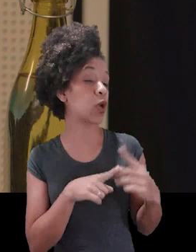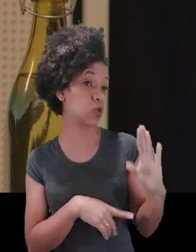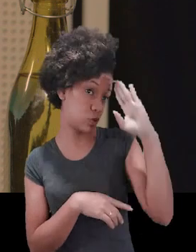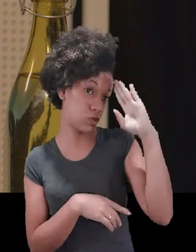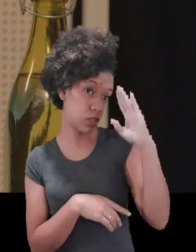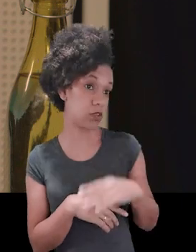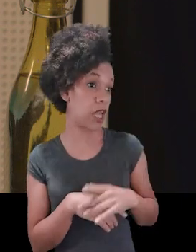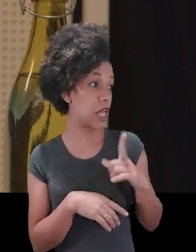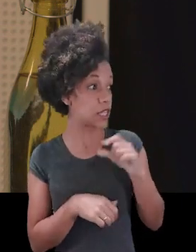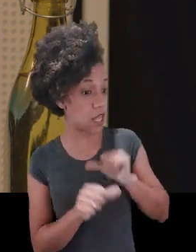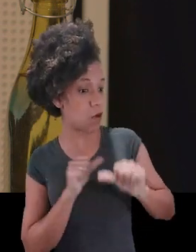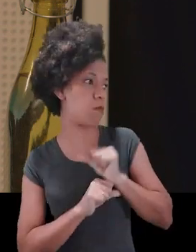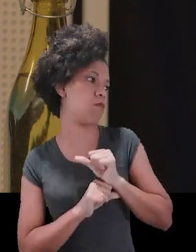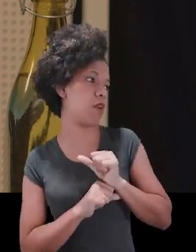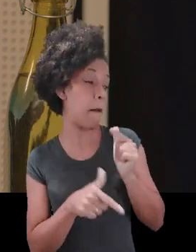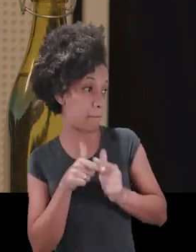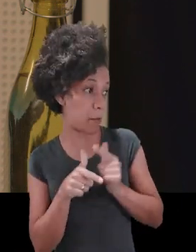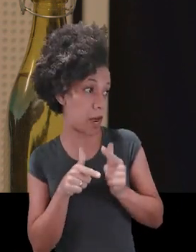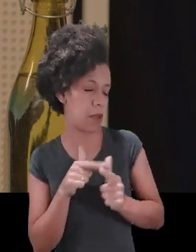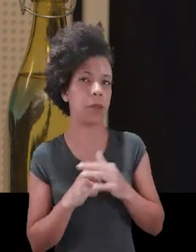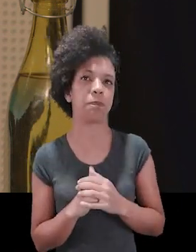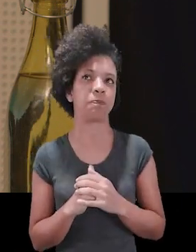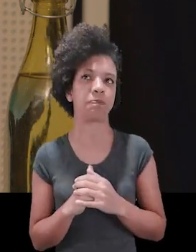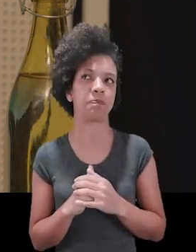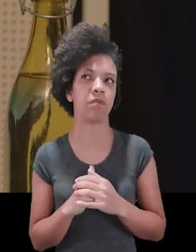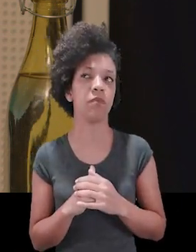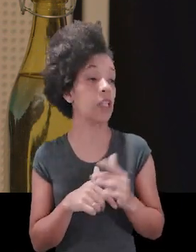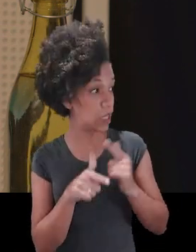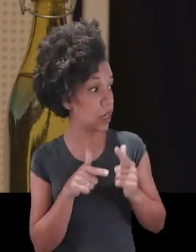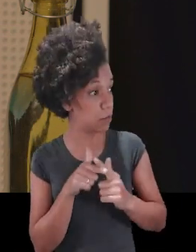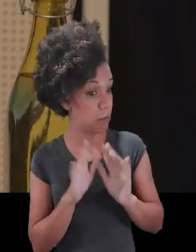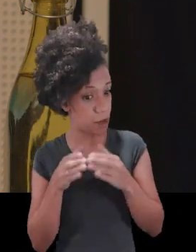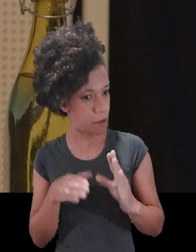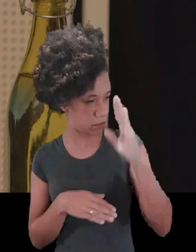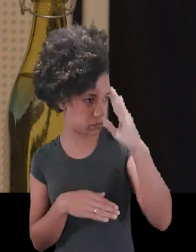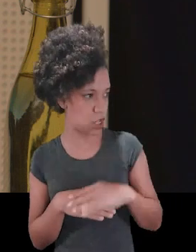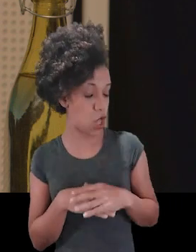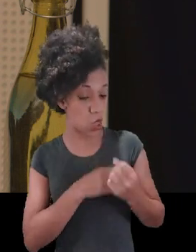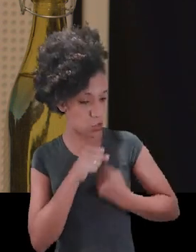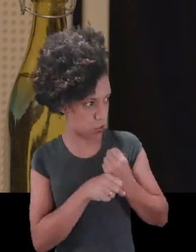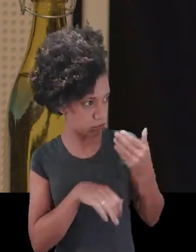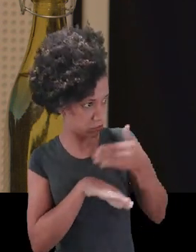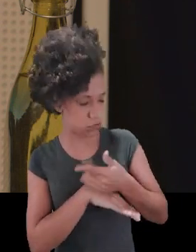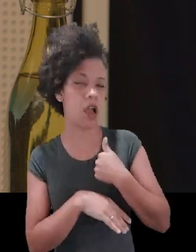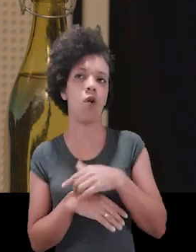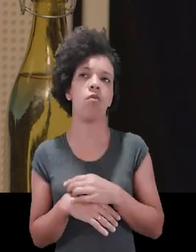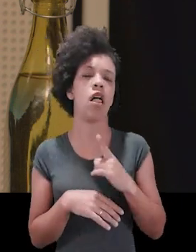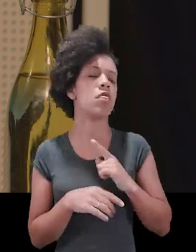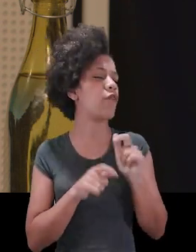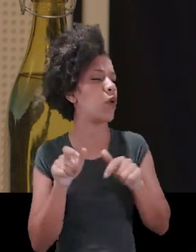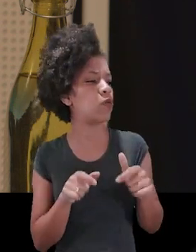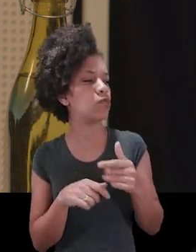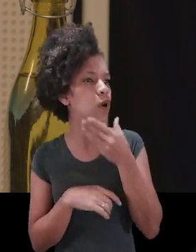soldado que dá muita alteração seu lado que dá muito problema a ele ele é um problema Portel no ano que eu serviu até tem uns cara que